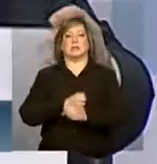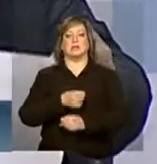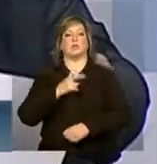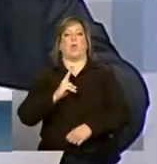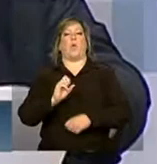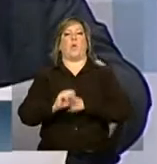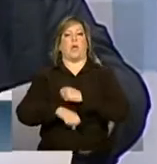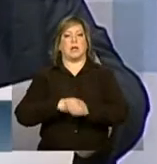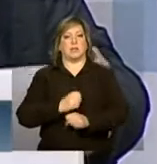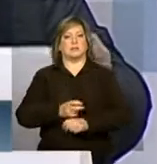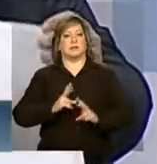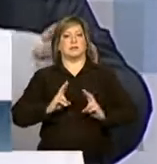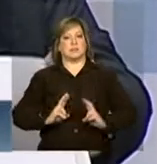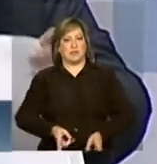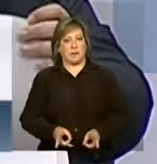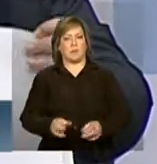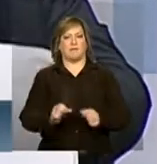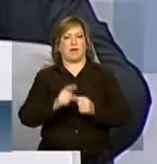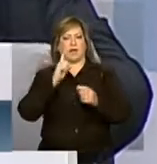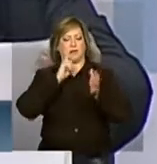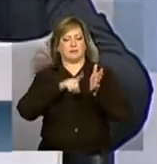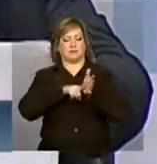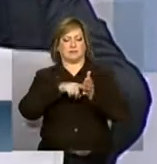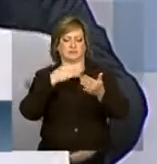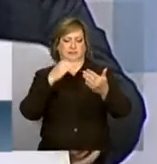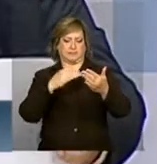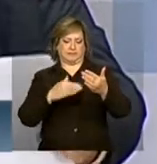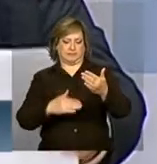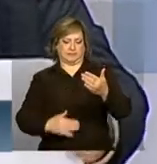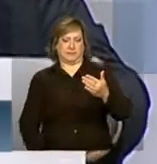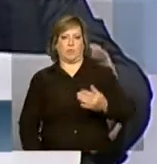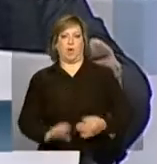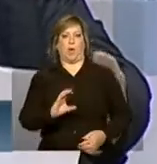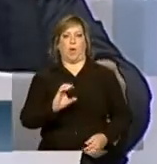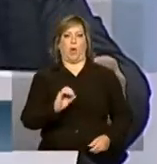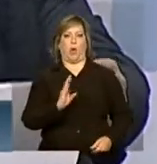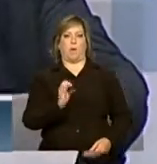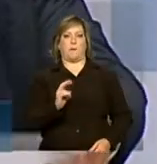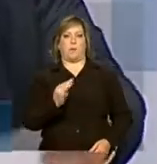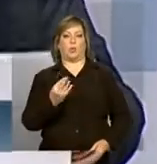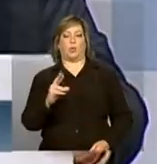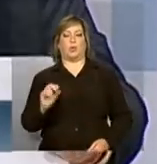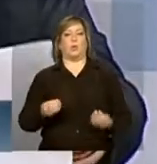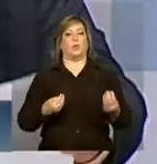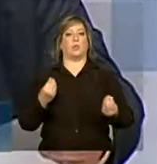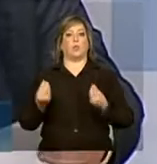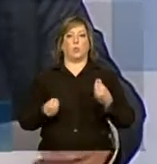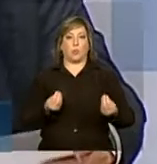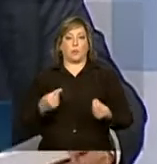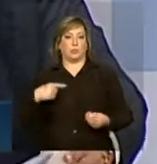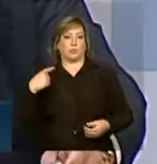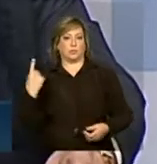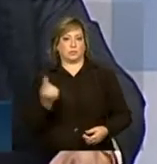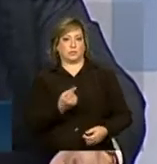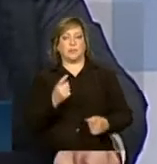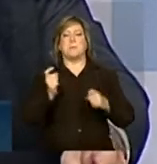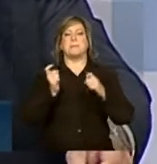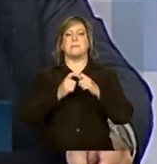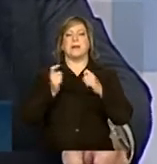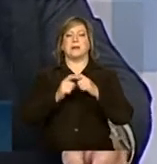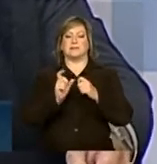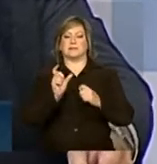essa revisão do rol de cobertura de procedimentos dos planos de